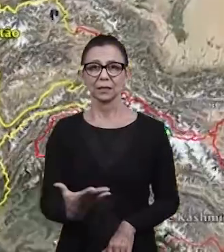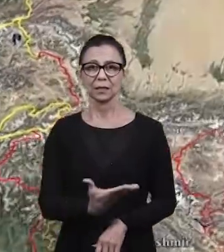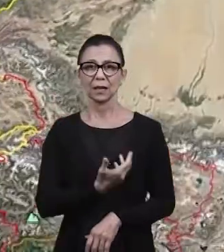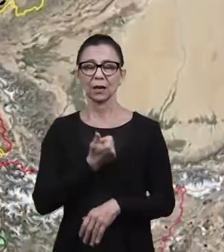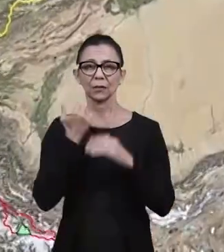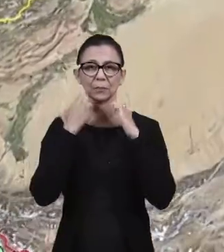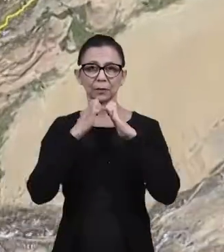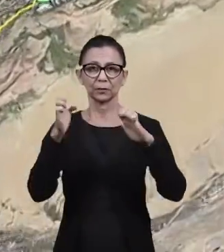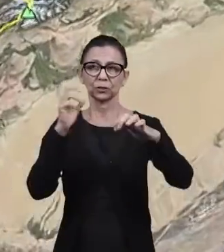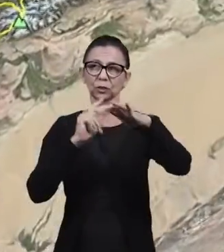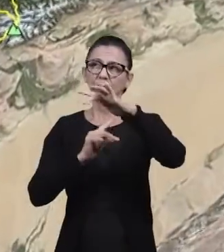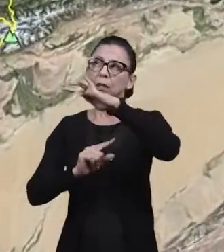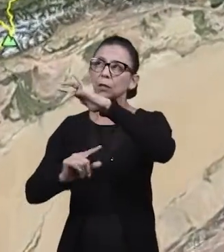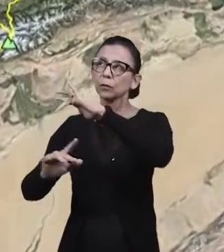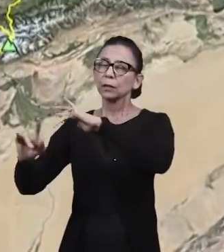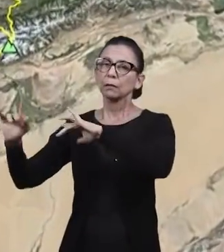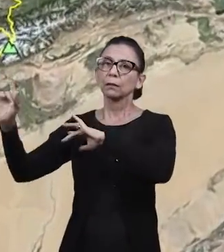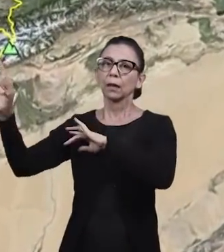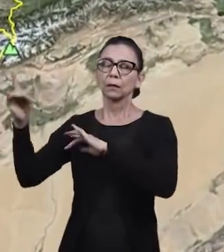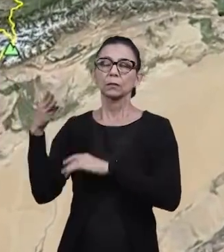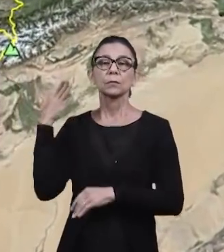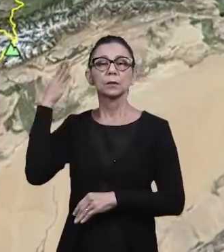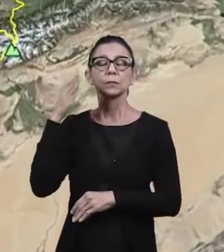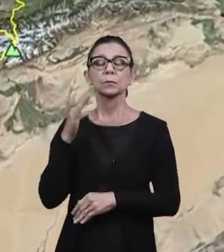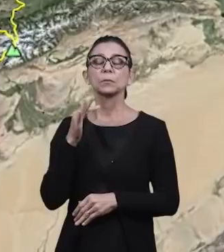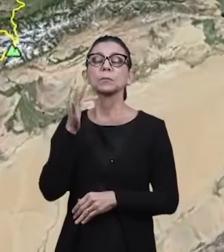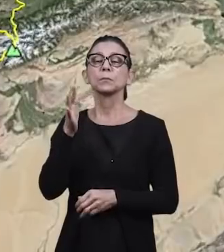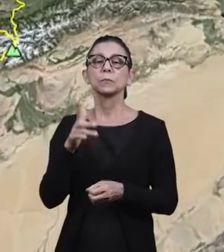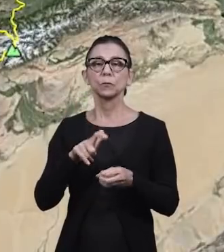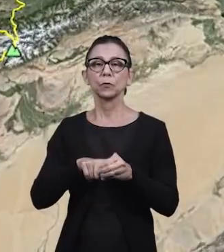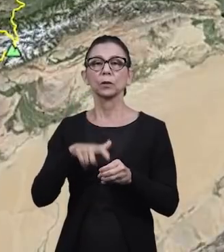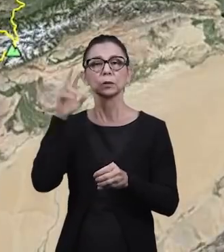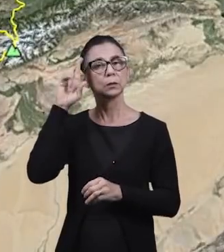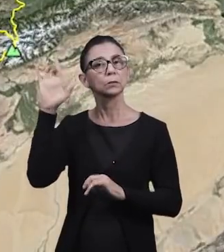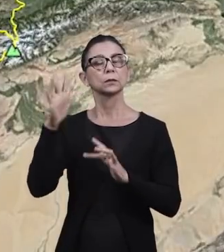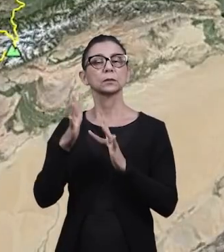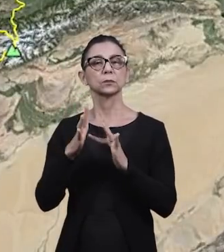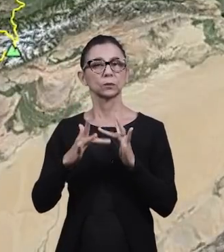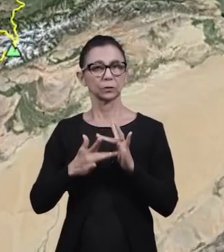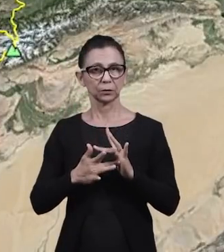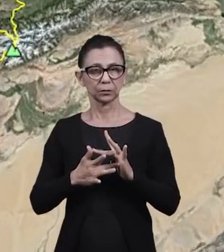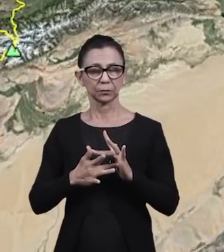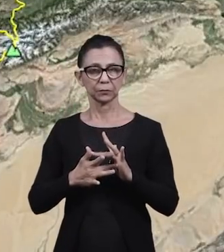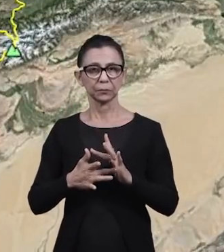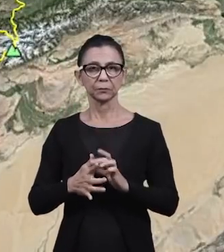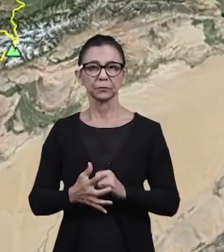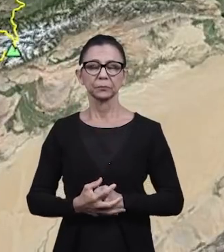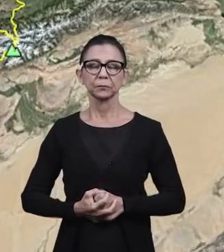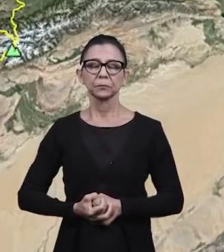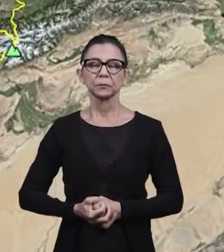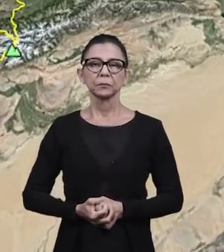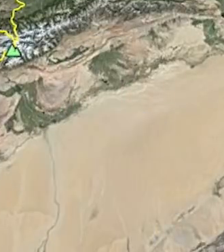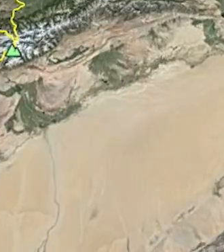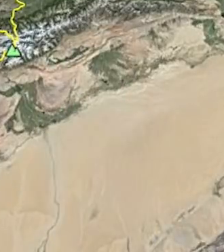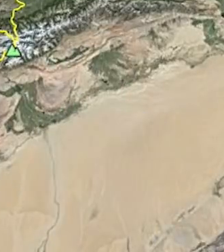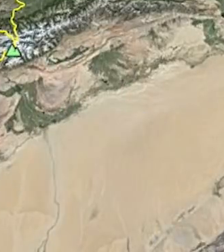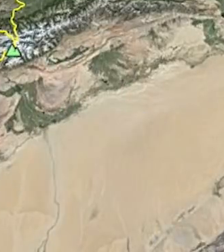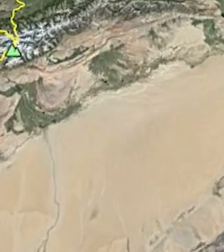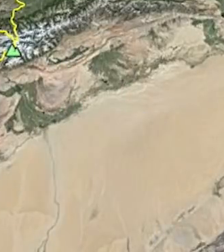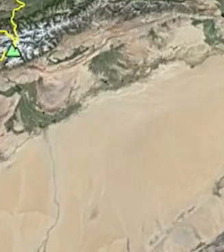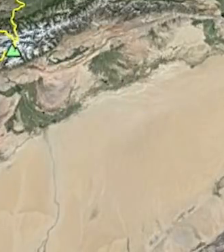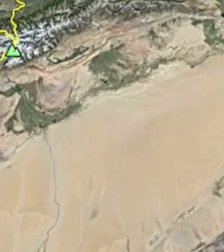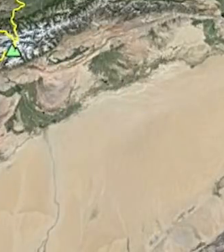espírito. Através do sistema de transmissão, os membros da Igreja Cristã Maranata de todo o planeta vivem